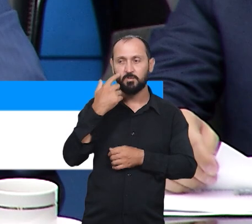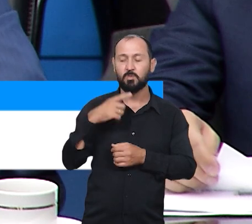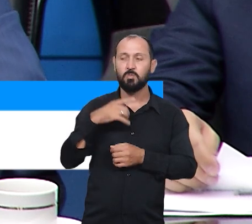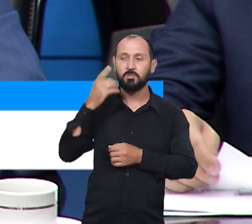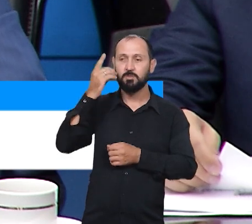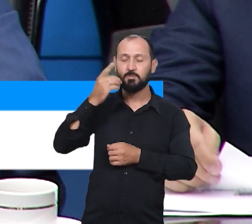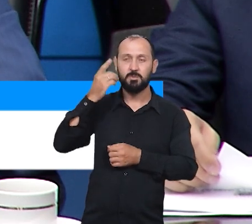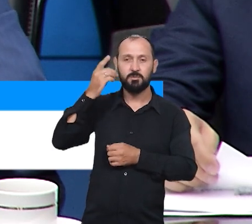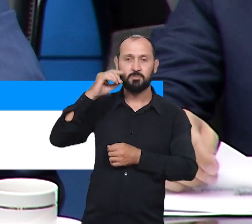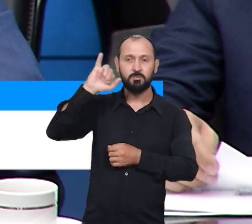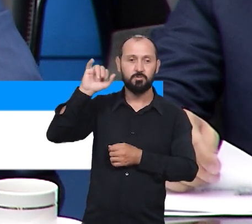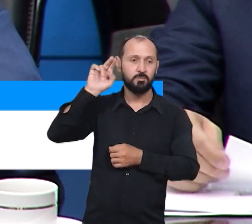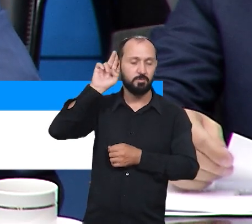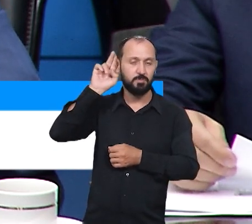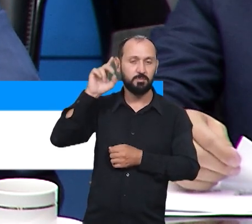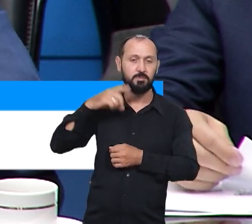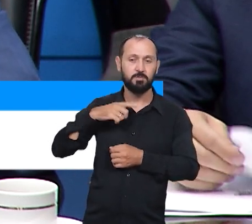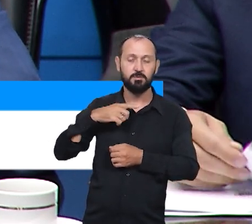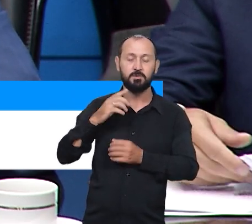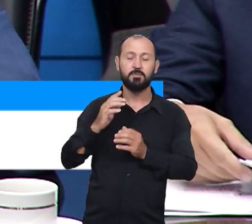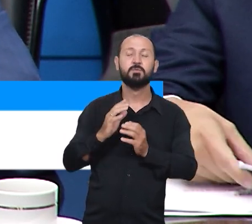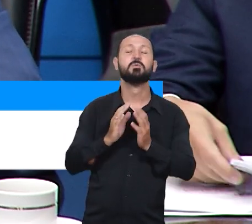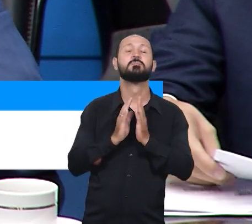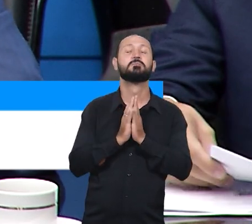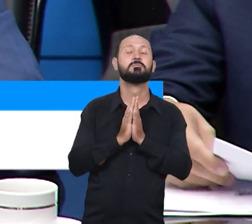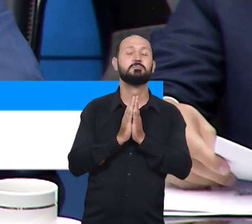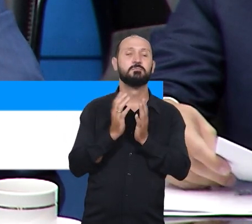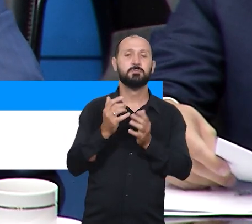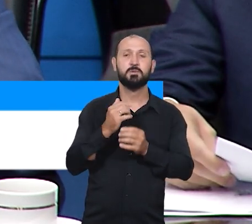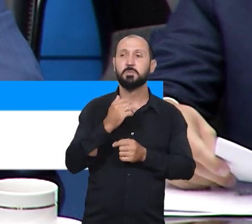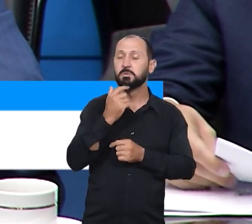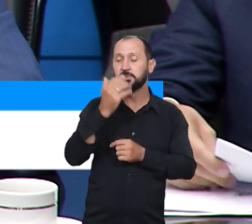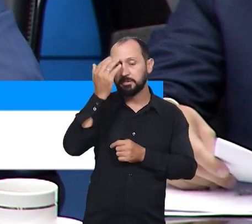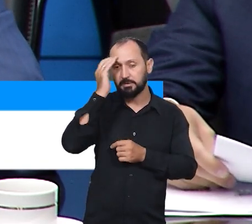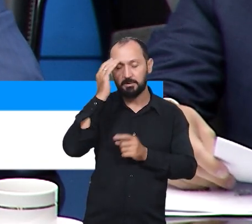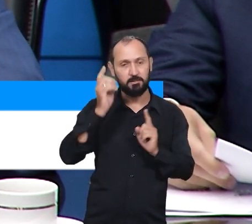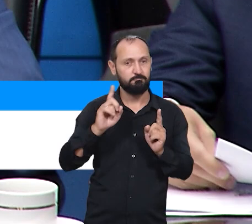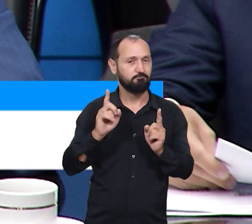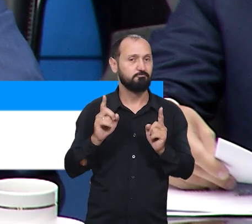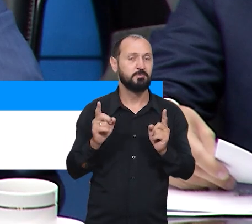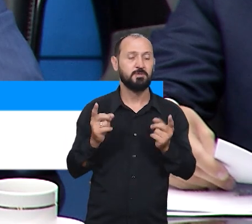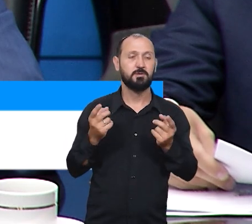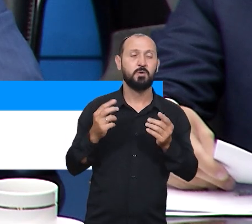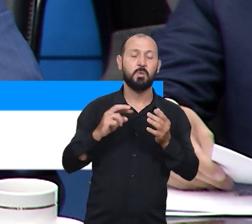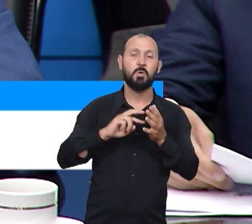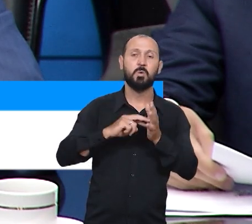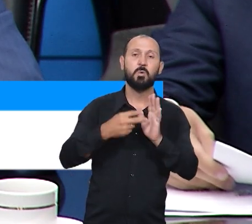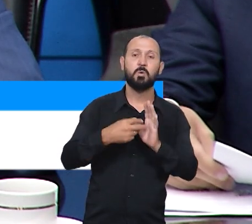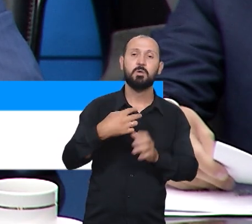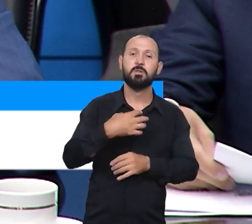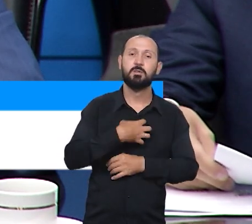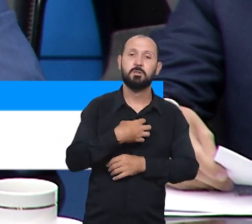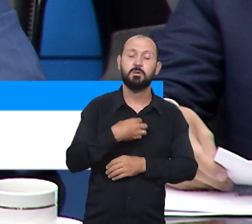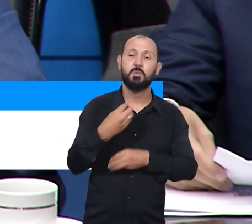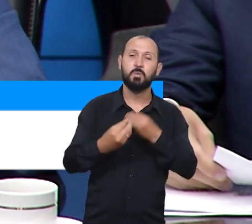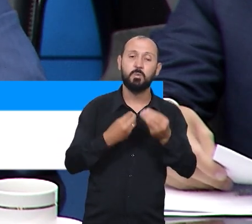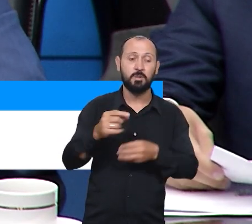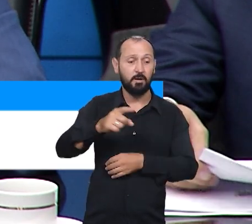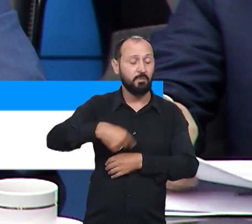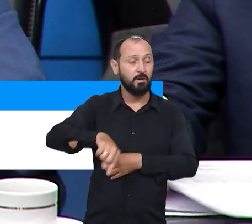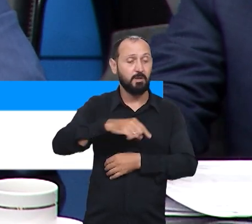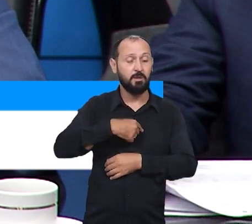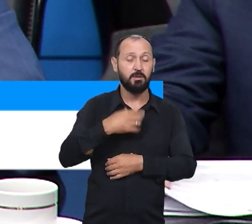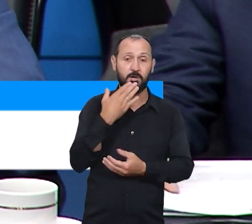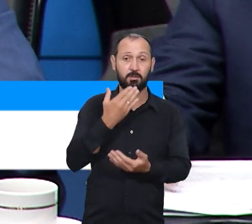Nós, até hoje, né, o deputado João Henrique, que teve no velório, também falou, olha, eu não consegui entender